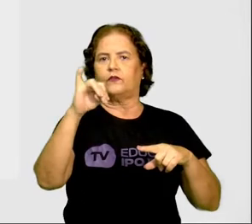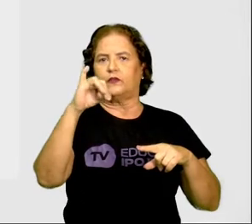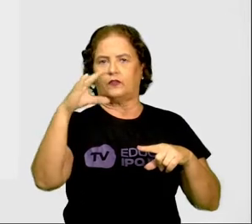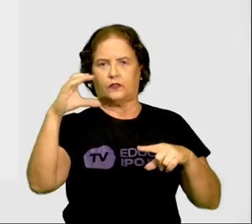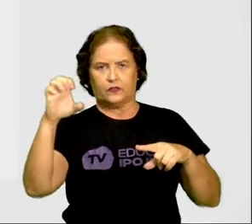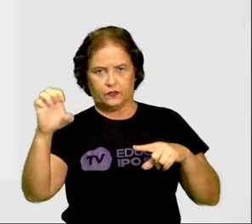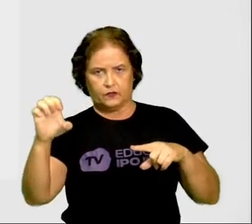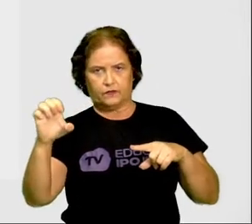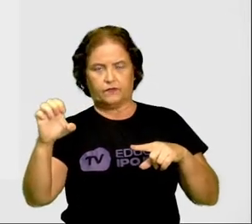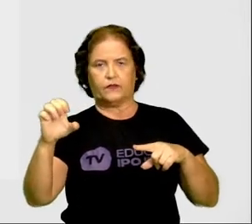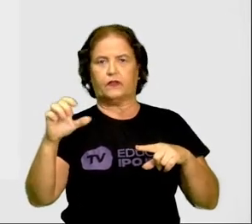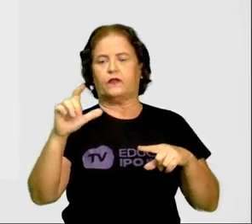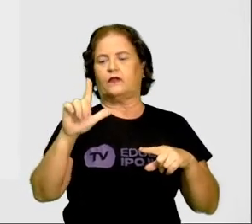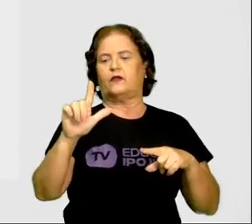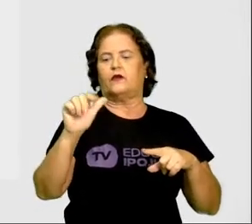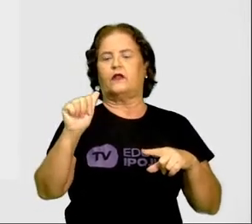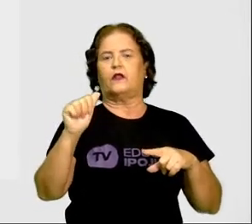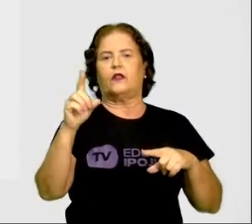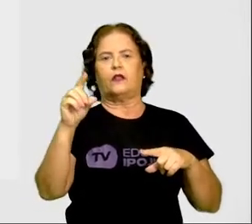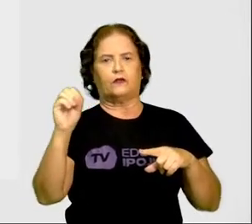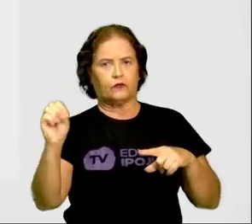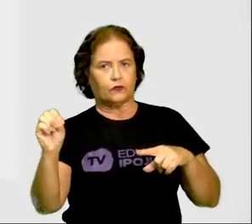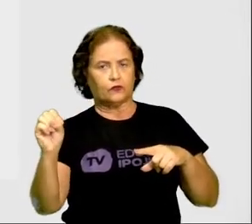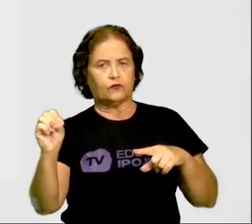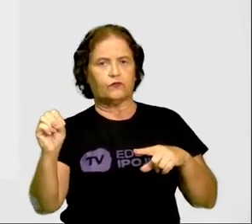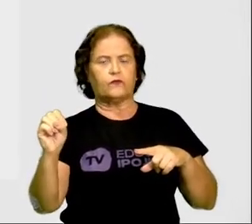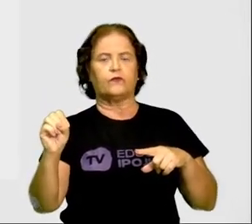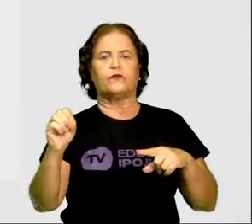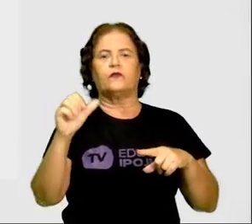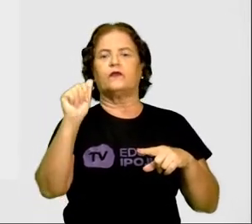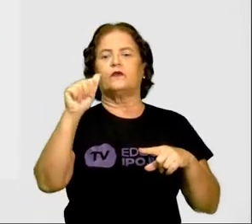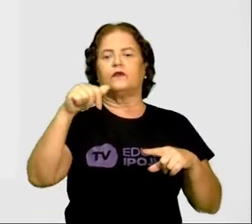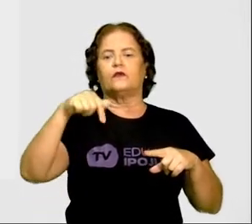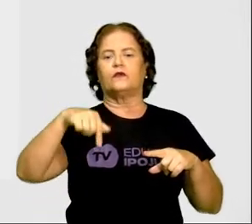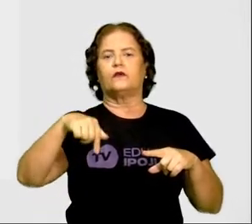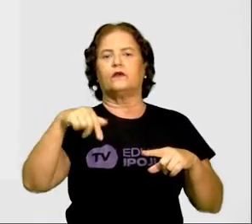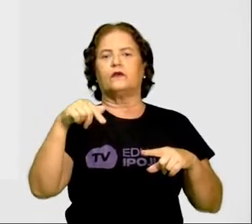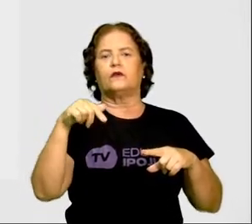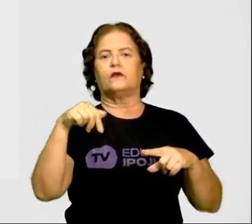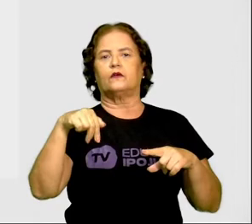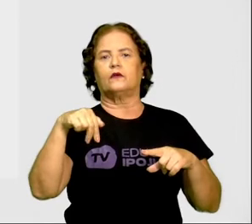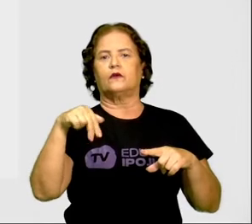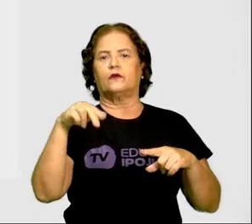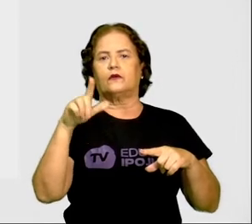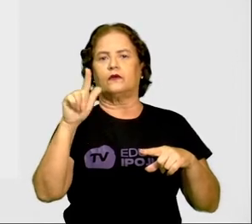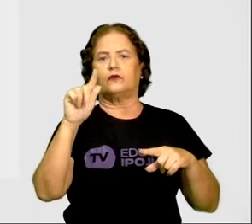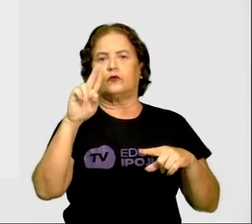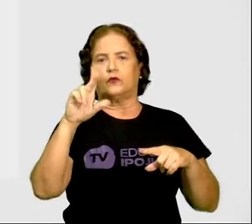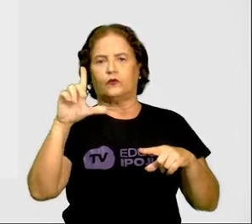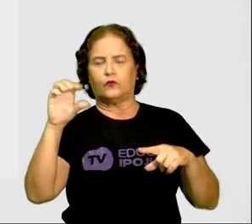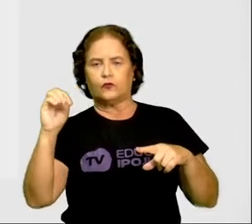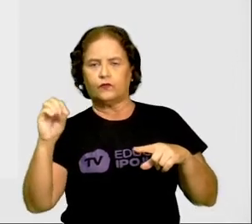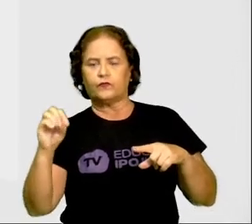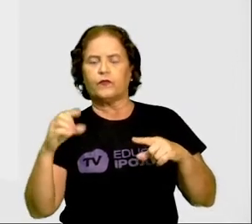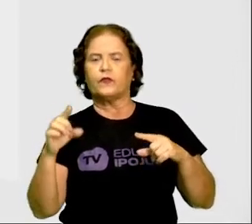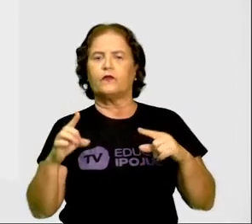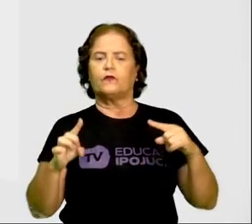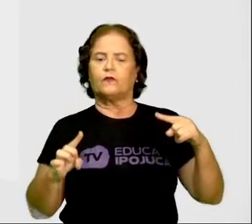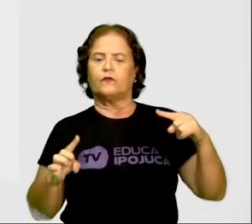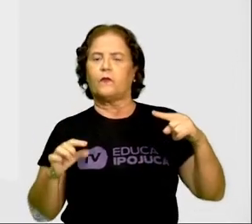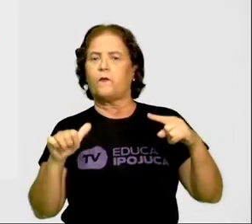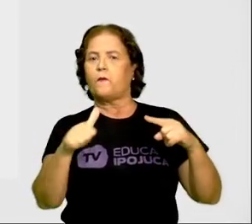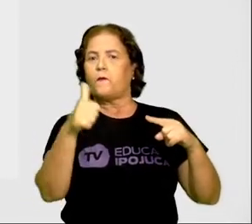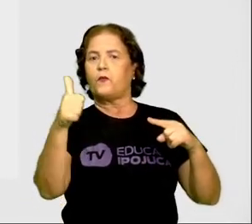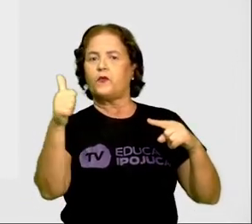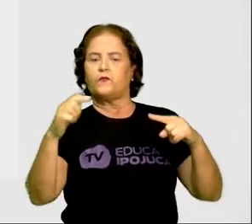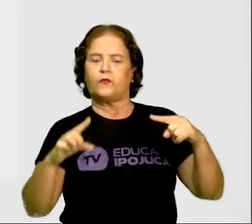e ângulos. Essas vértices, o que são? São os pontinhos, ou seja, cada cantinho dessa figura.